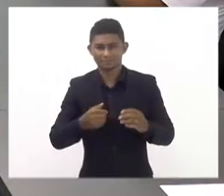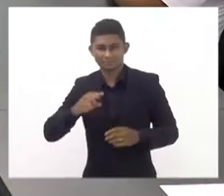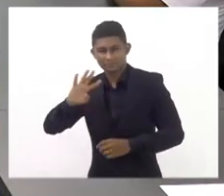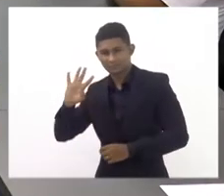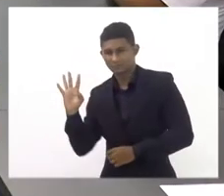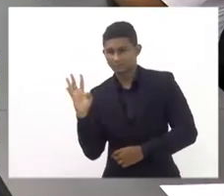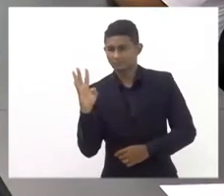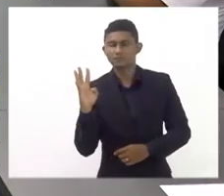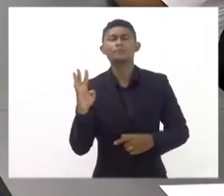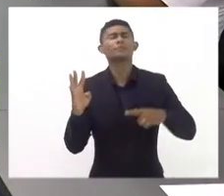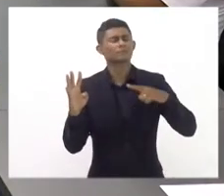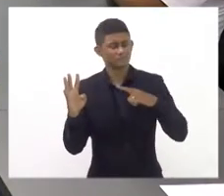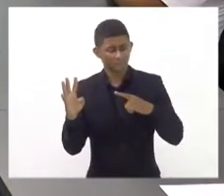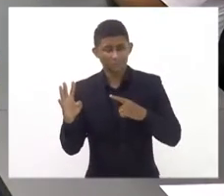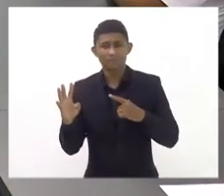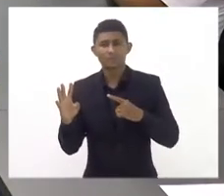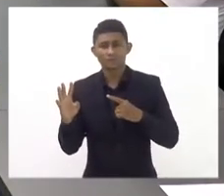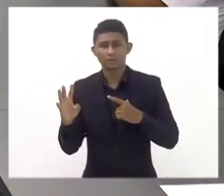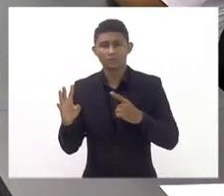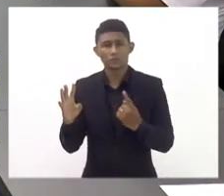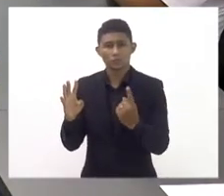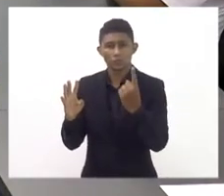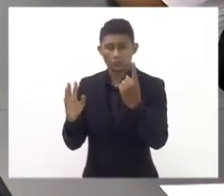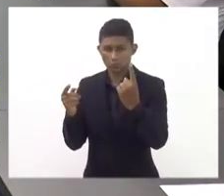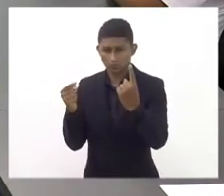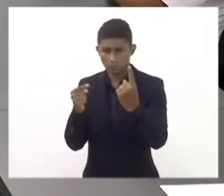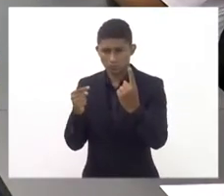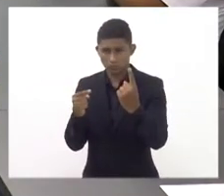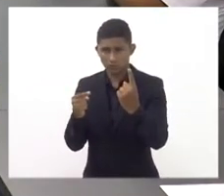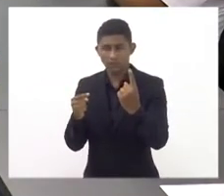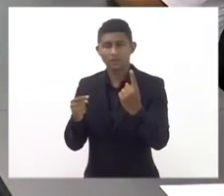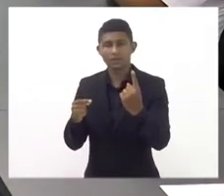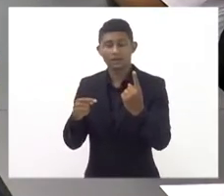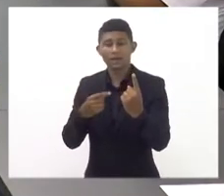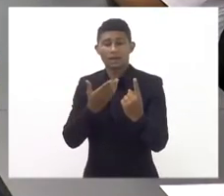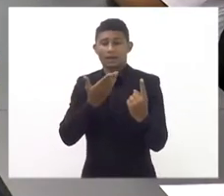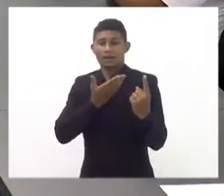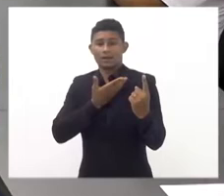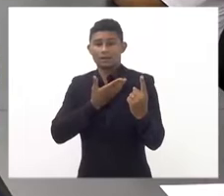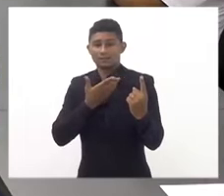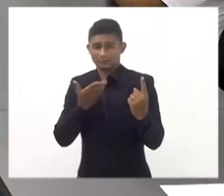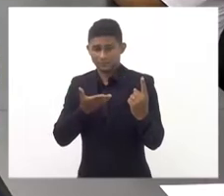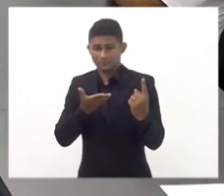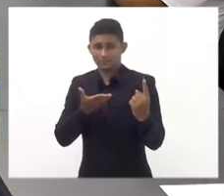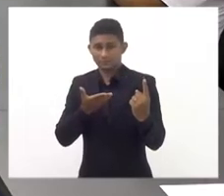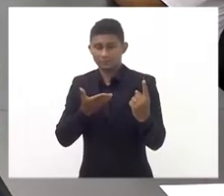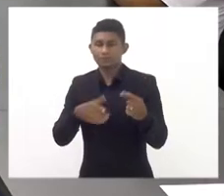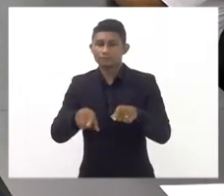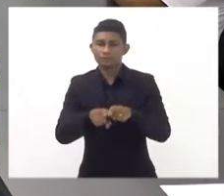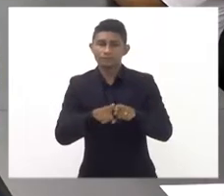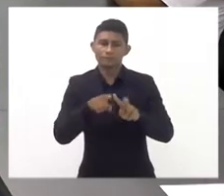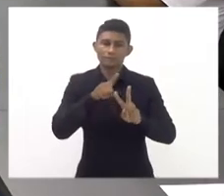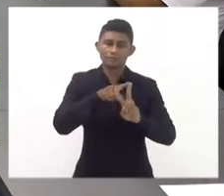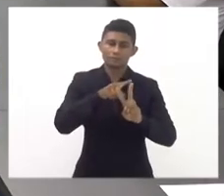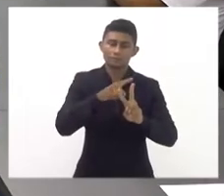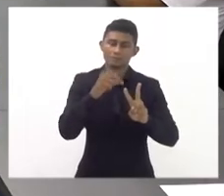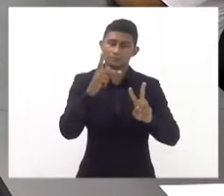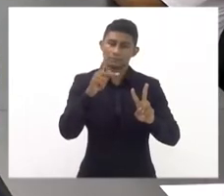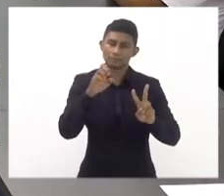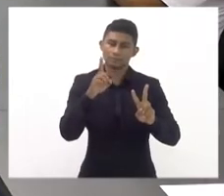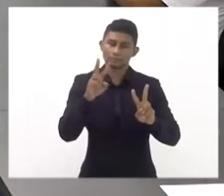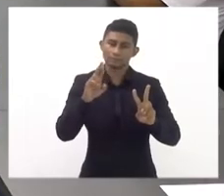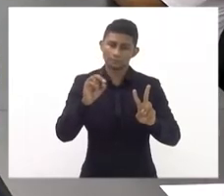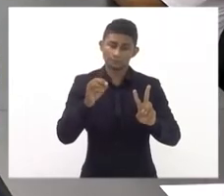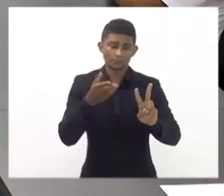a gente tem um exemplo de da turma aqui da nossa colega e do Pedro também, que tiveram que